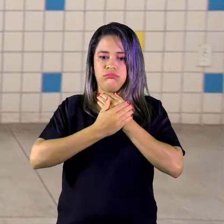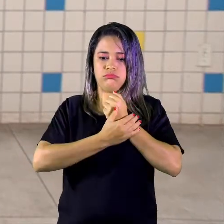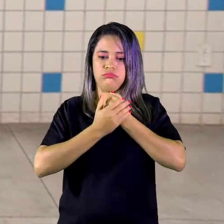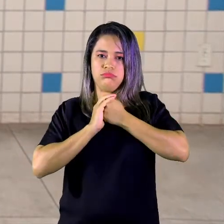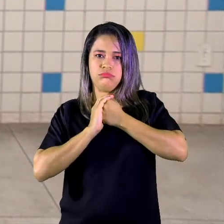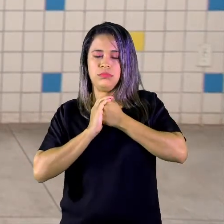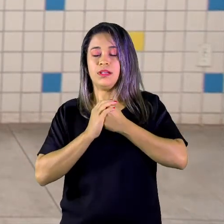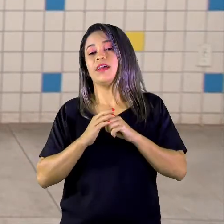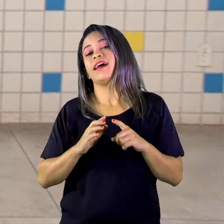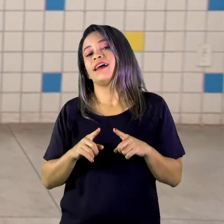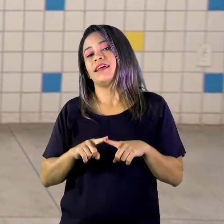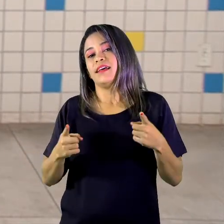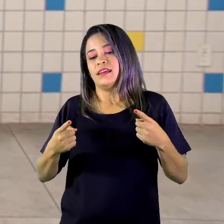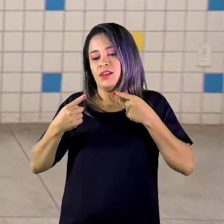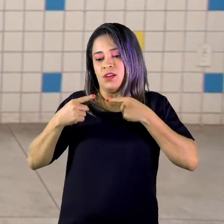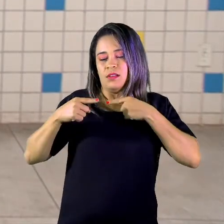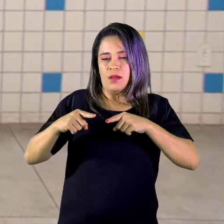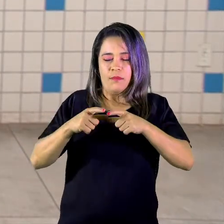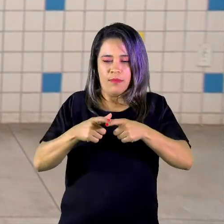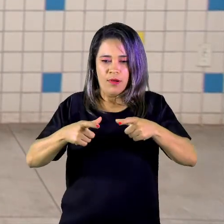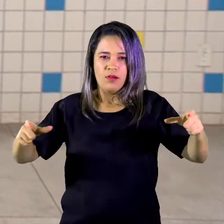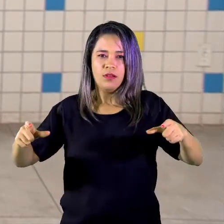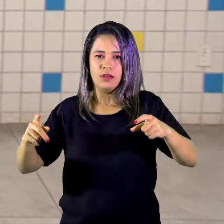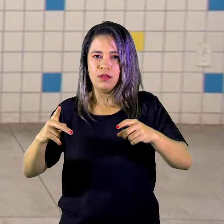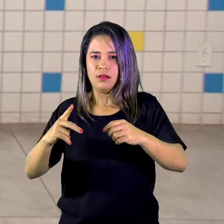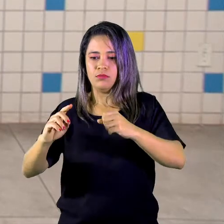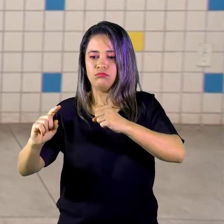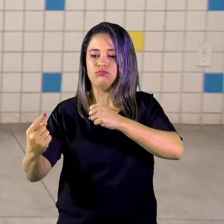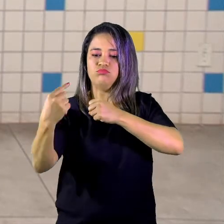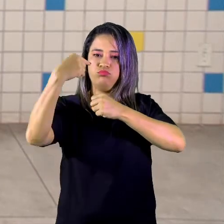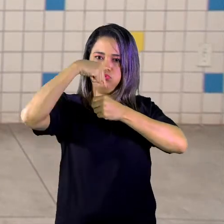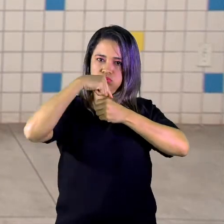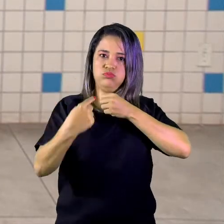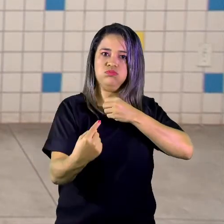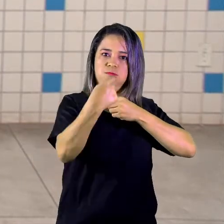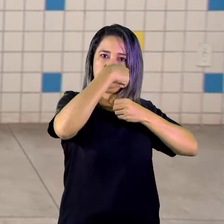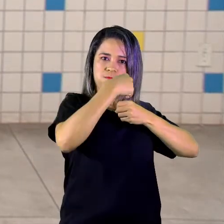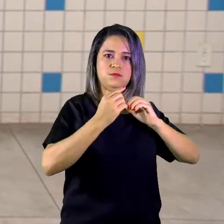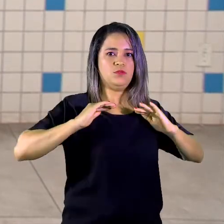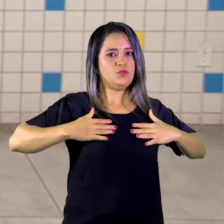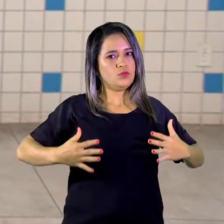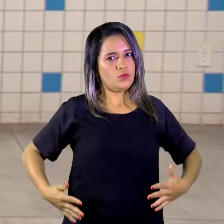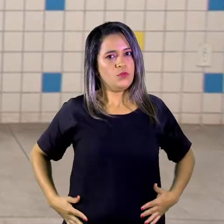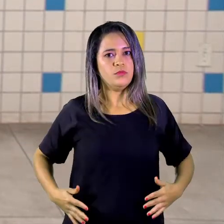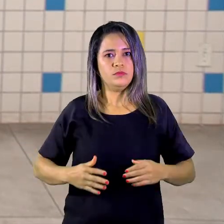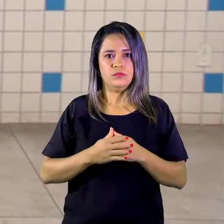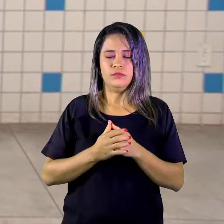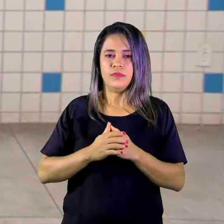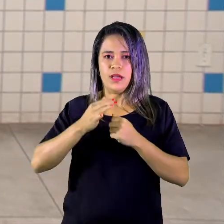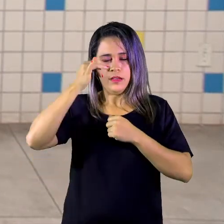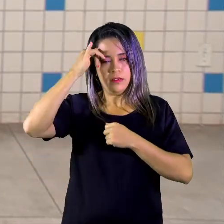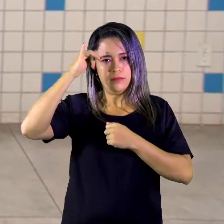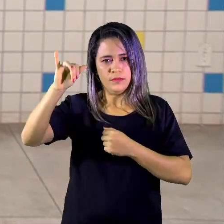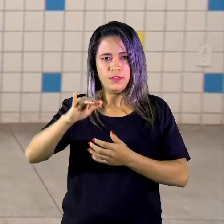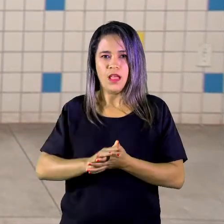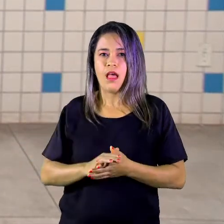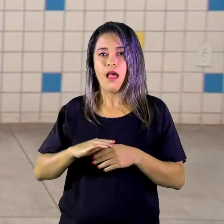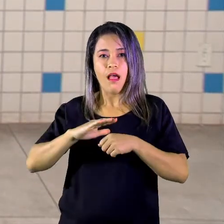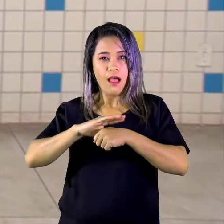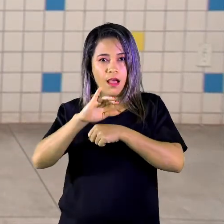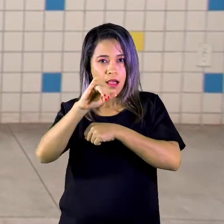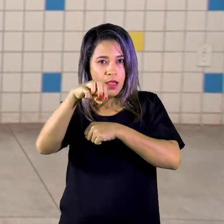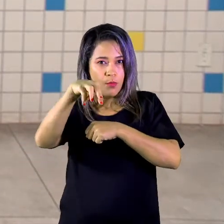maioria dos invasores que tentam parasitar ou invadir o nosso corpo. A imunidade é a capacidade